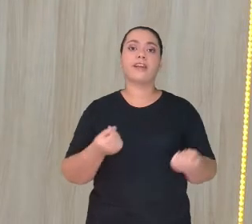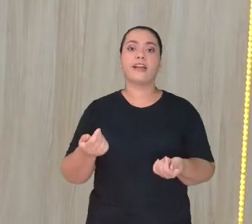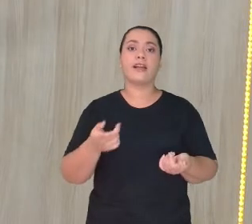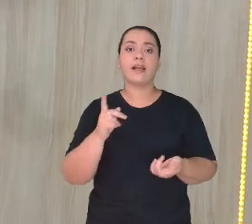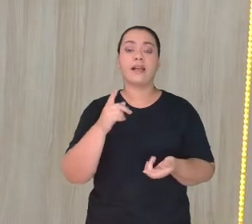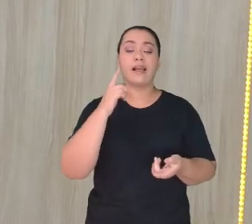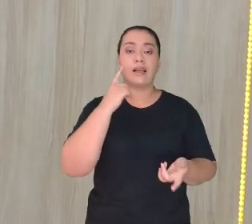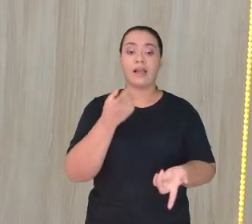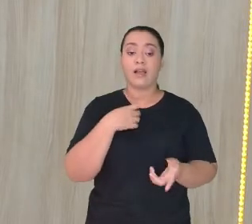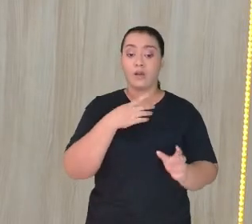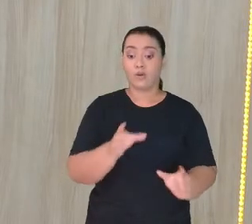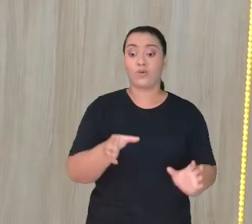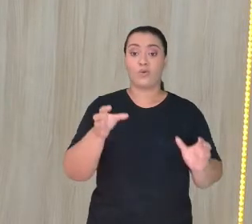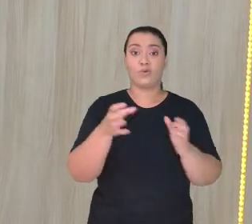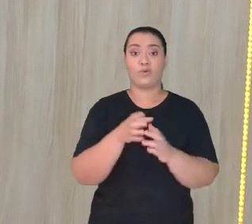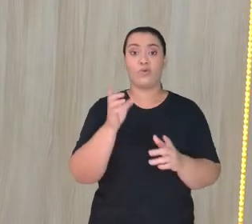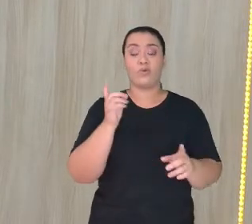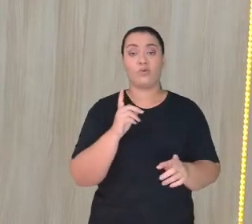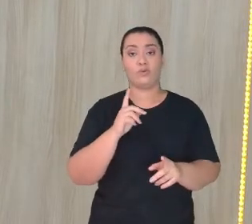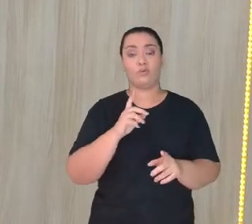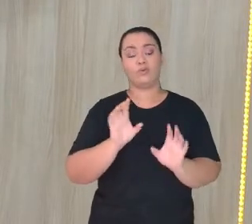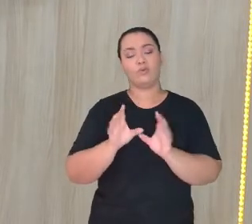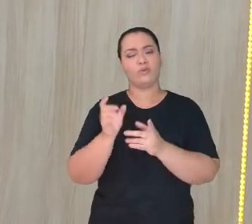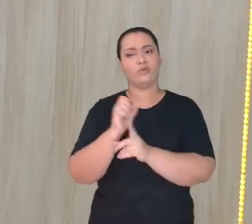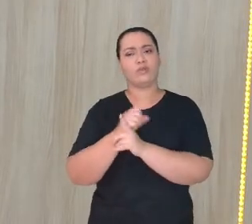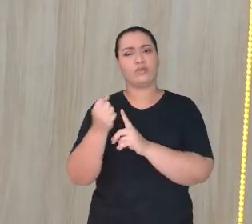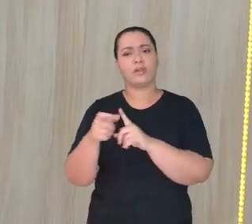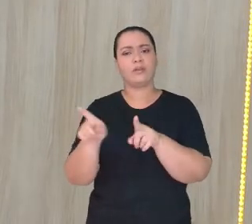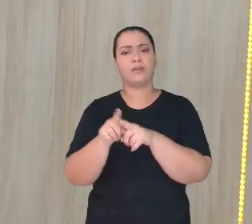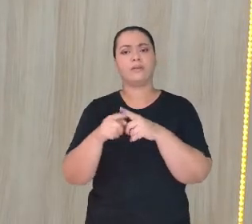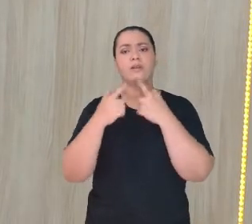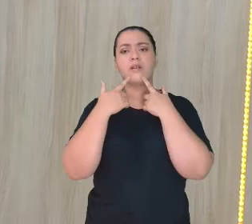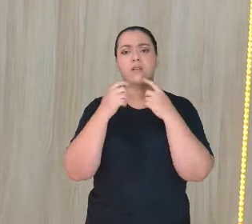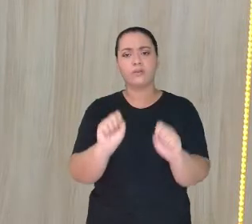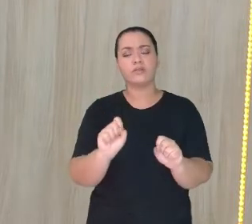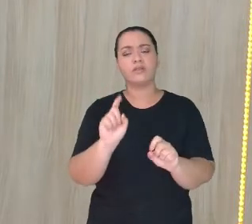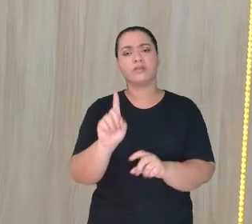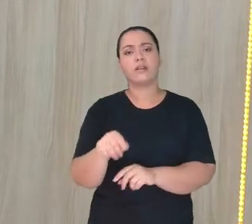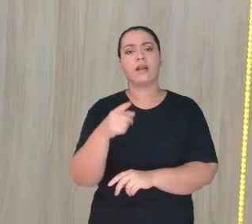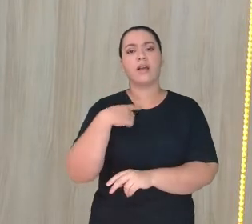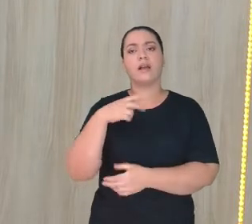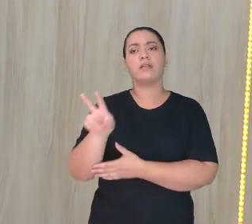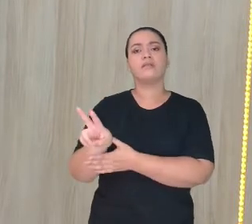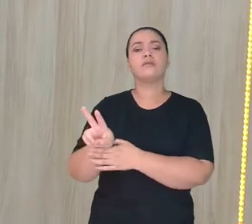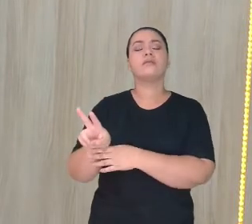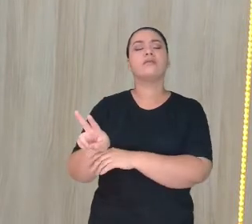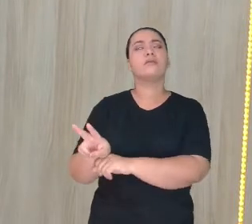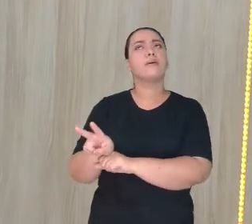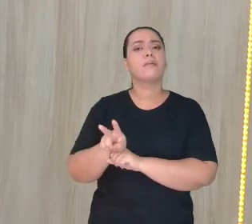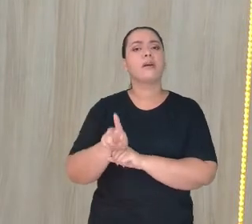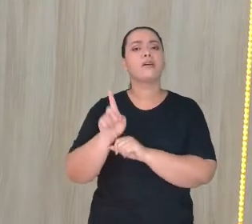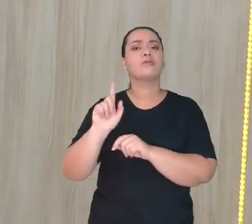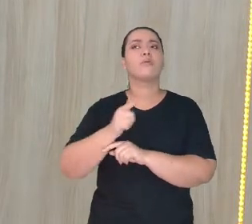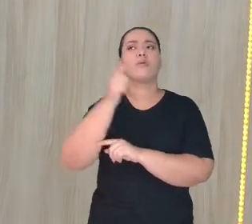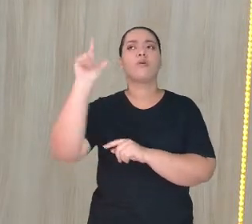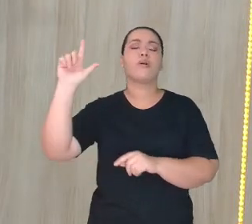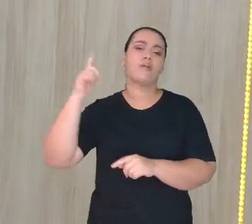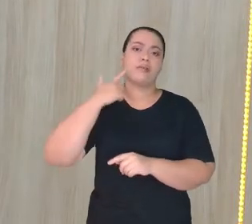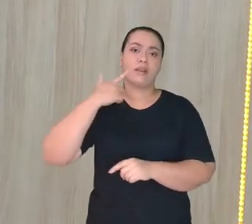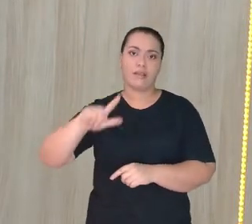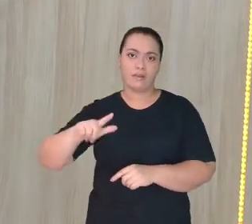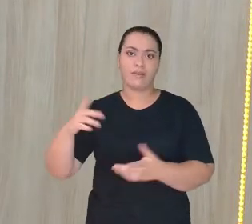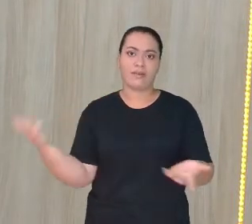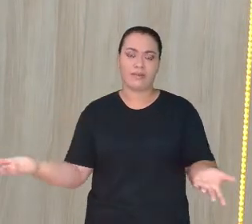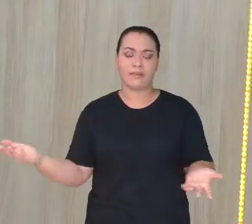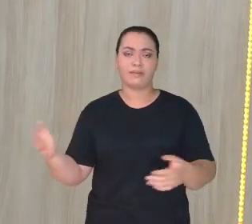enquanto um grupo social, né, enquanto um grupo linguístico, essa escolha pelo empréstimo de outra língua. Eu trouxe aqui um